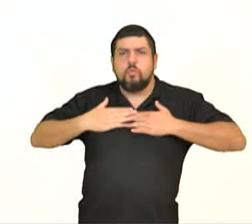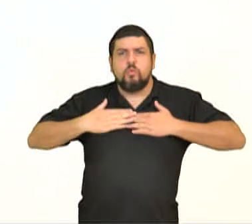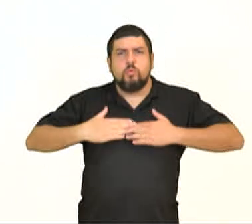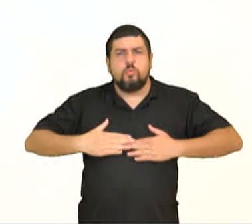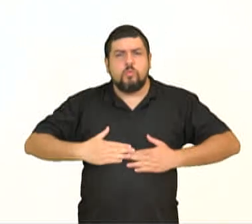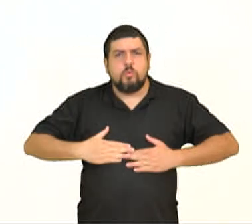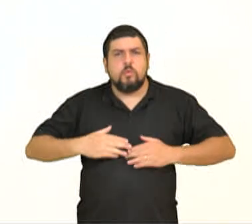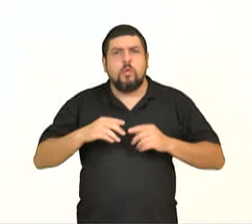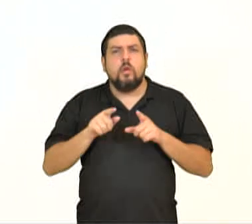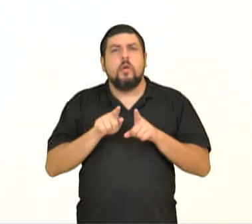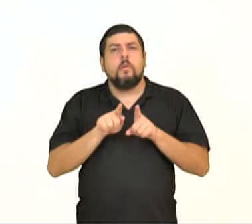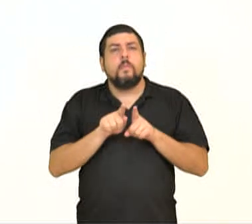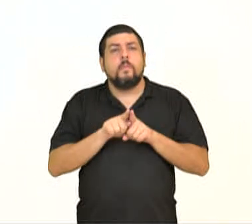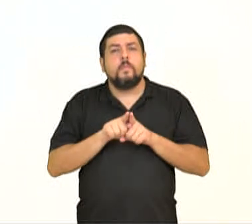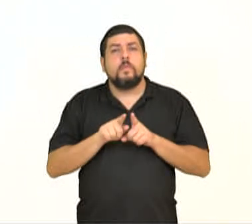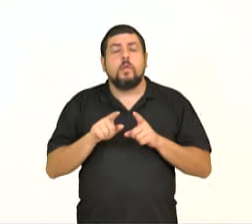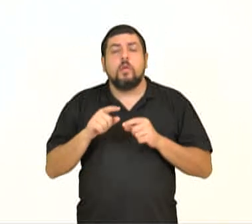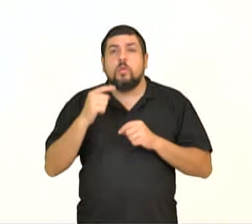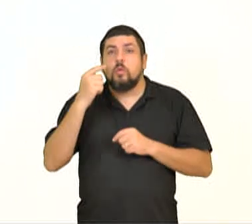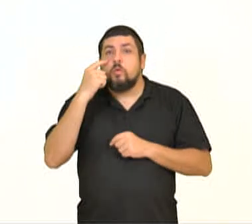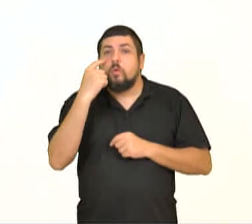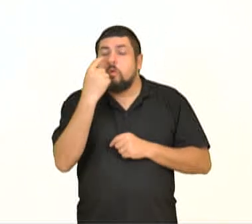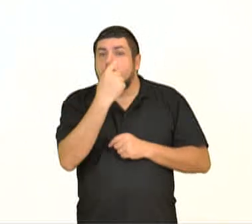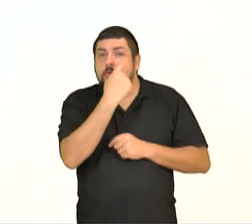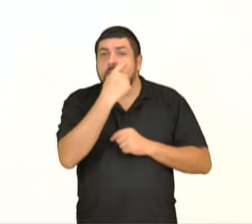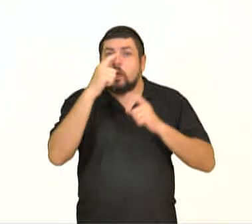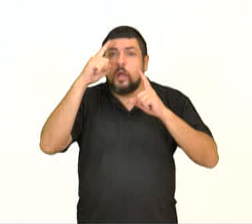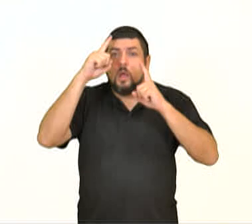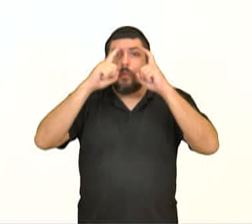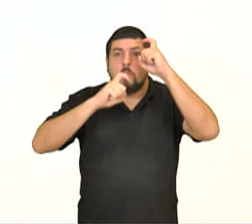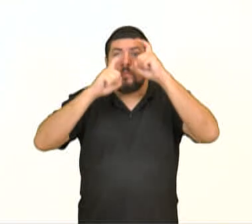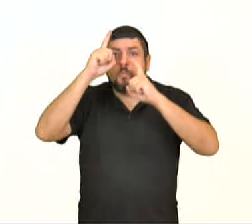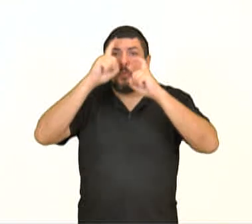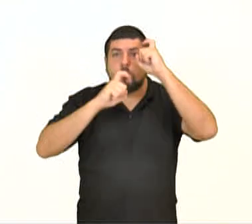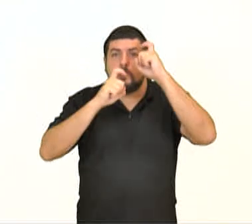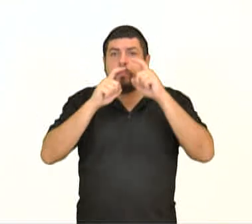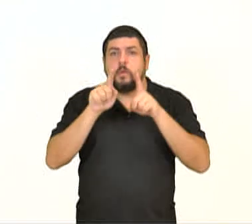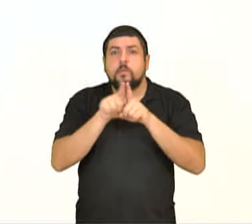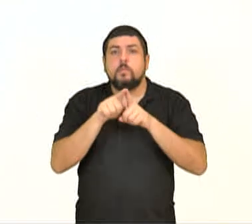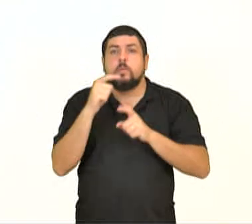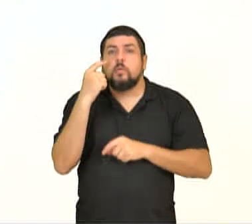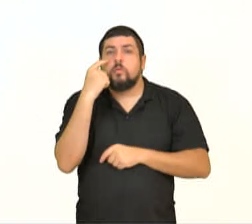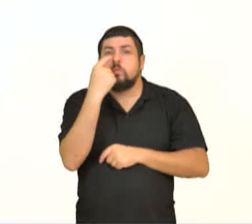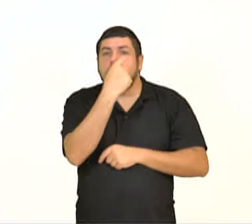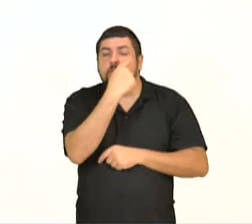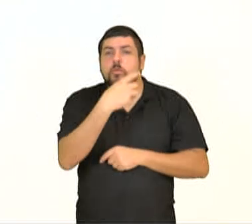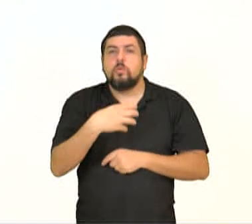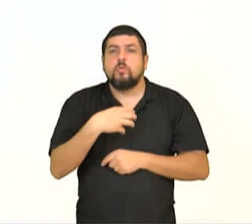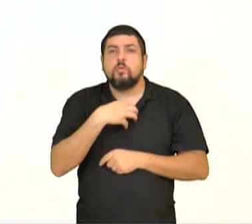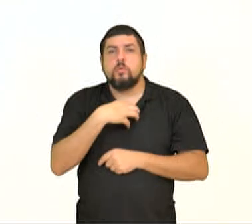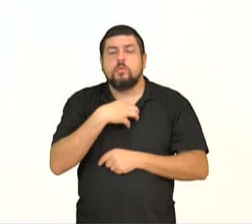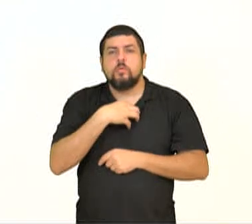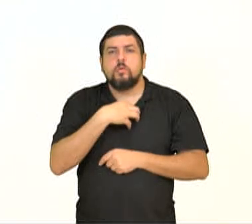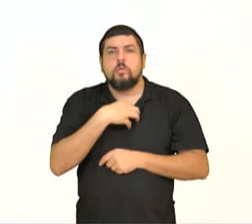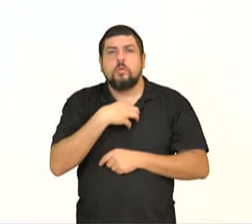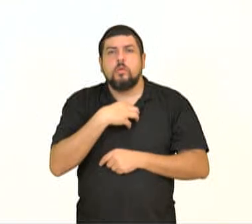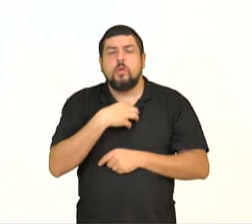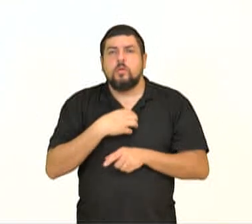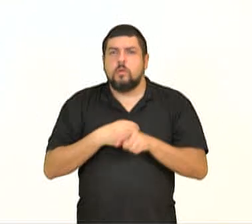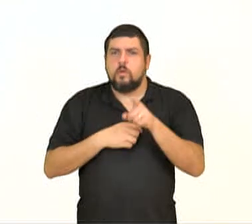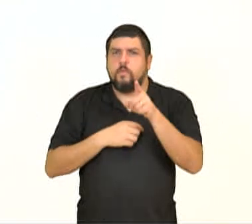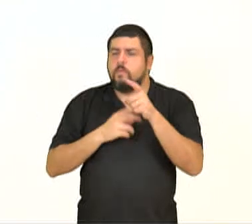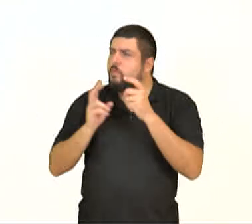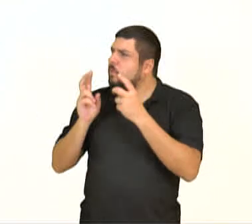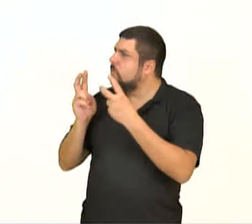especialmente o olhar deles, as expressões faciais, as expressões do olhar, indicam para o leitor o que será